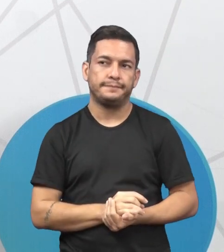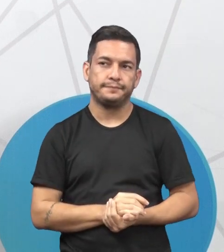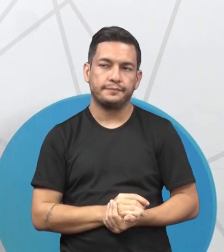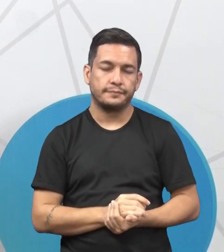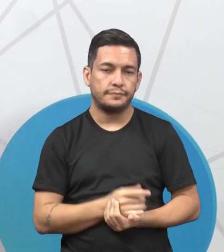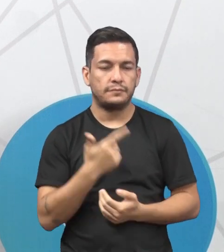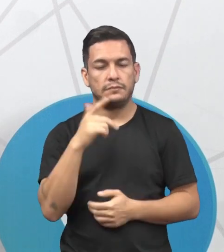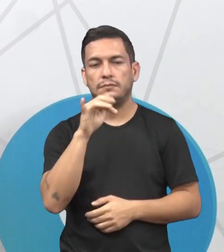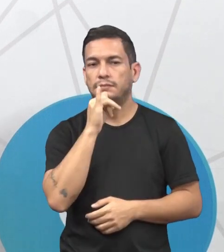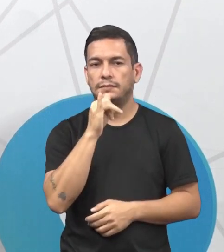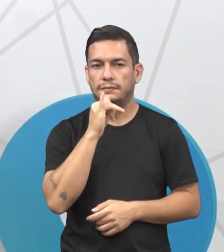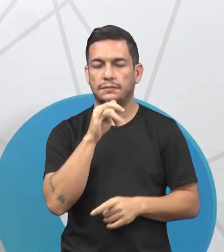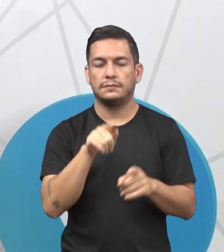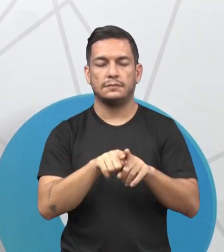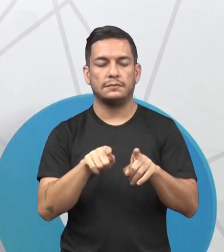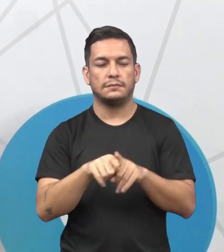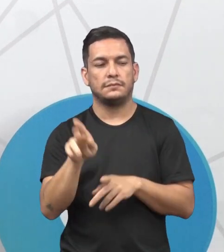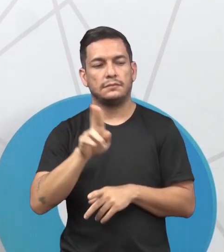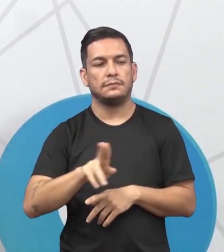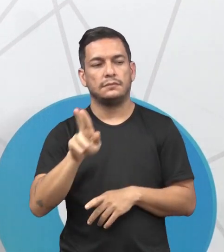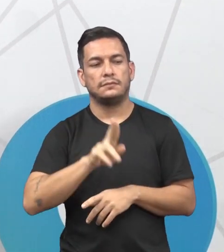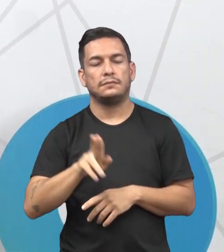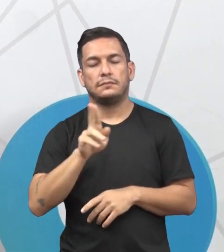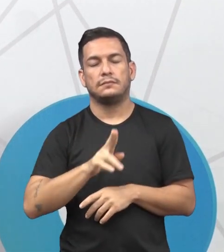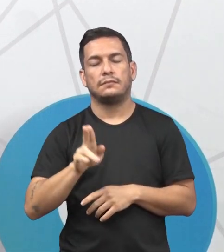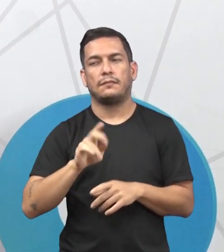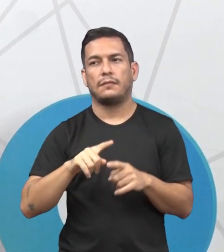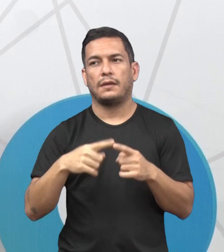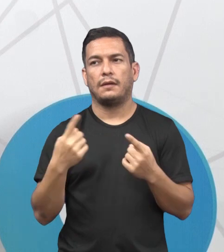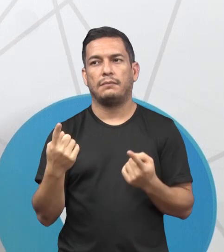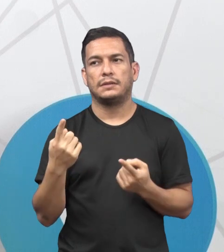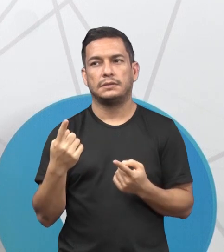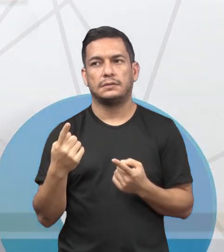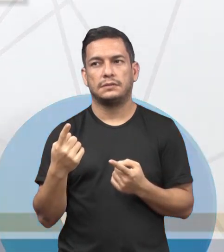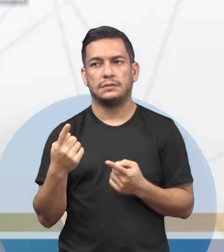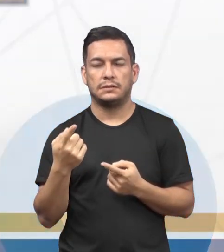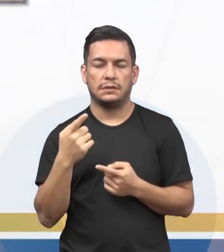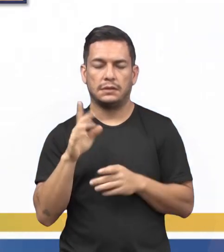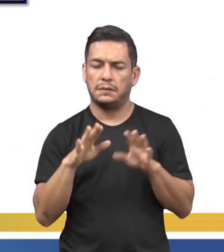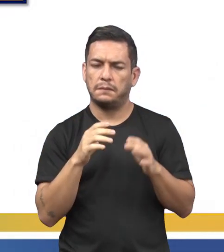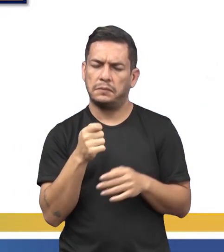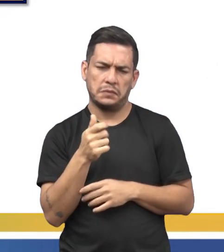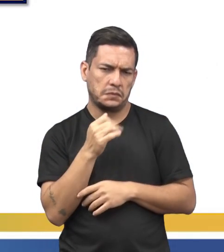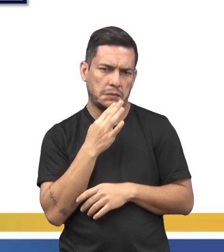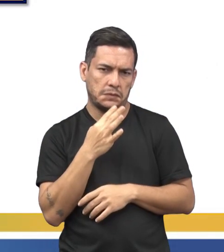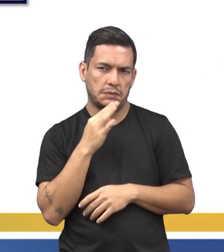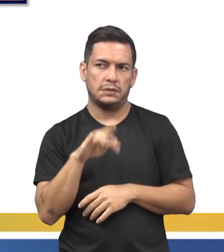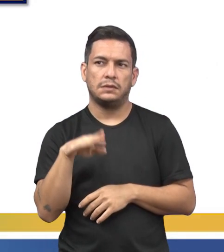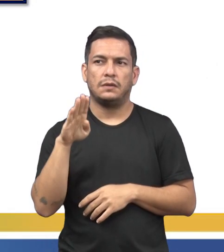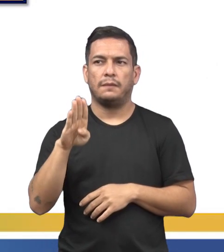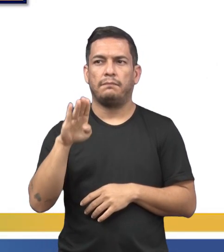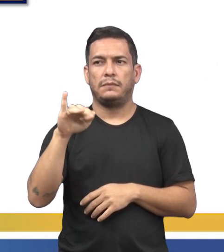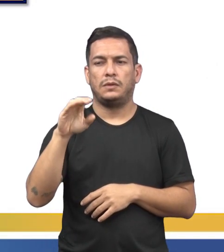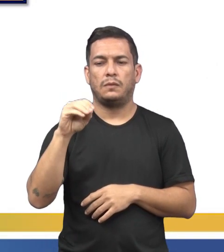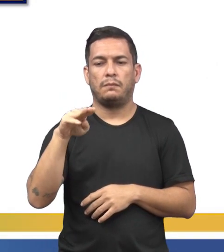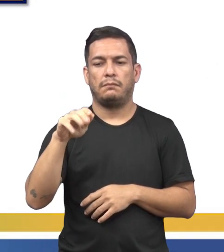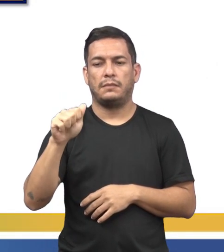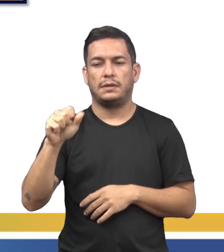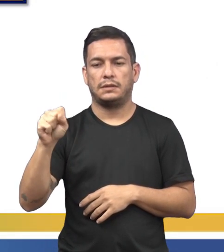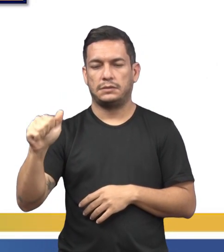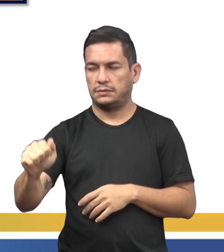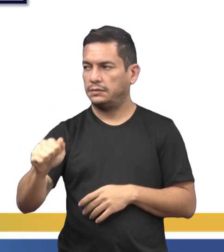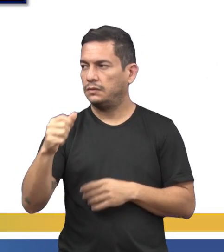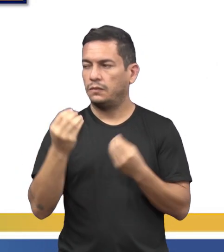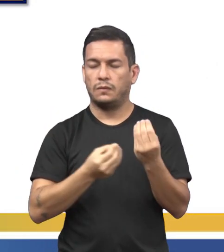Um outro exemplo também muito utilizado, mas já são da série das mais desconhecidas, é a energia da biomassa. Como